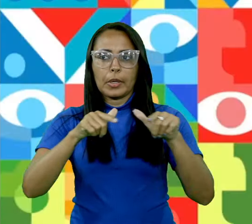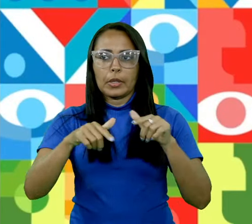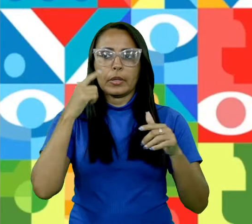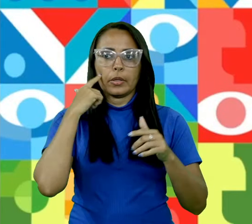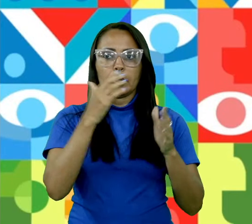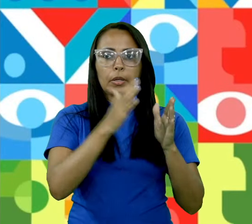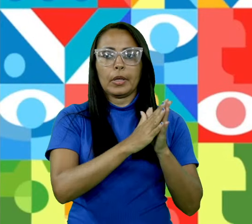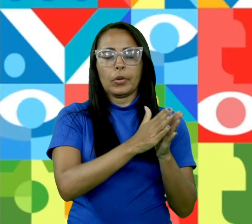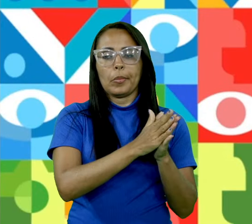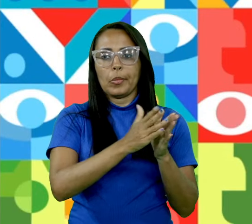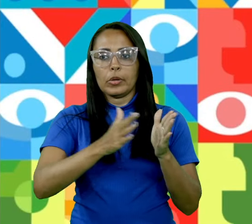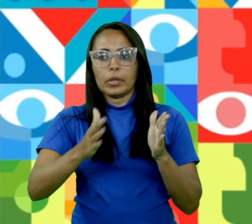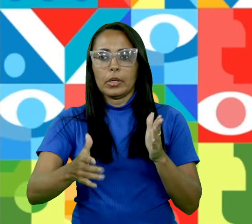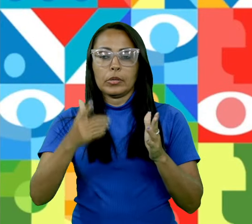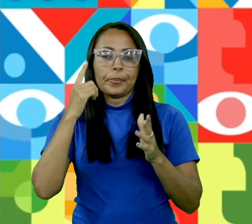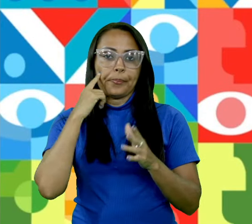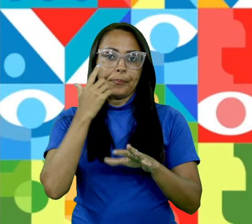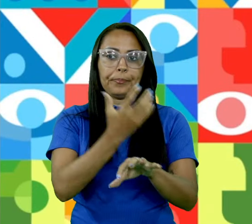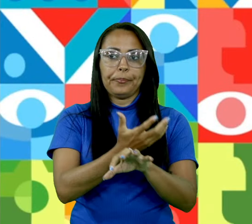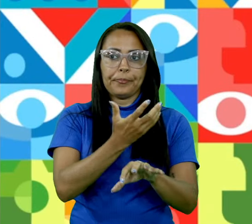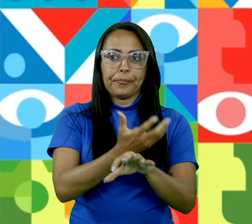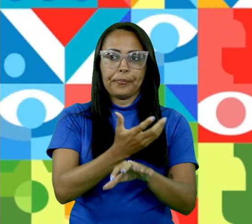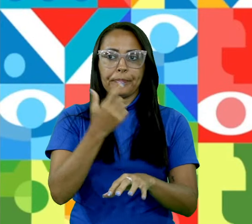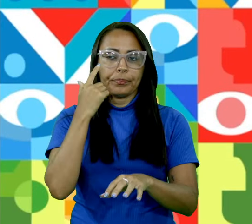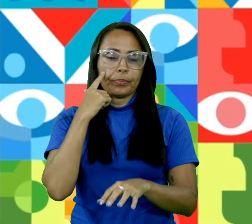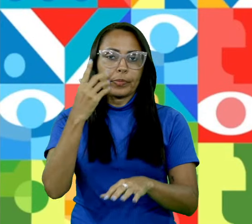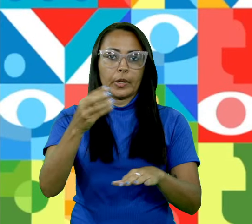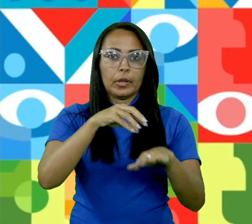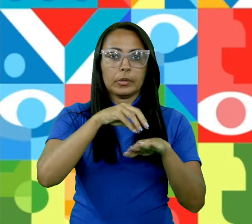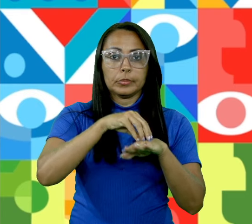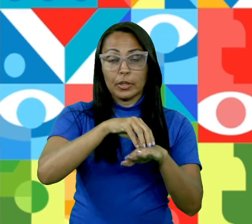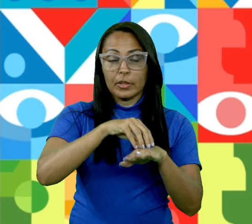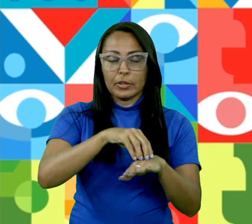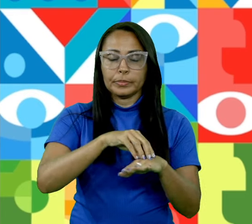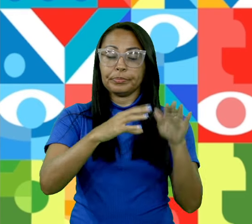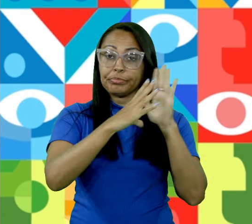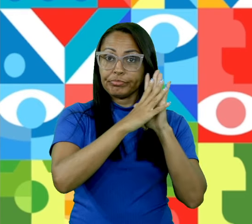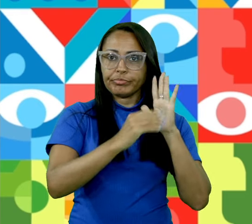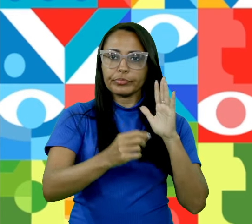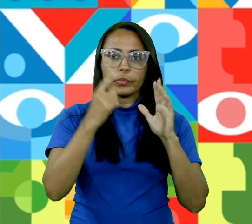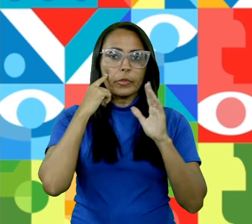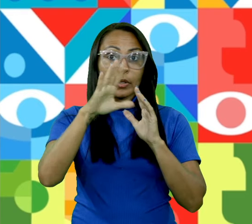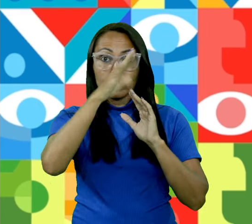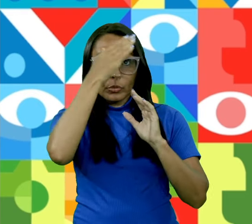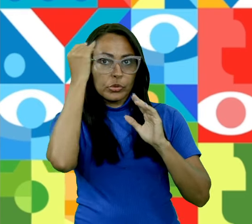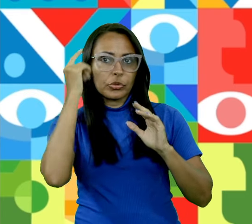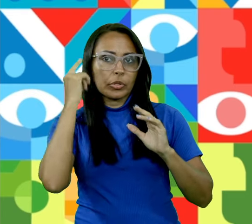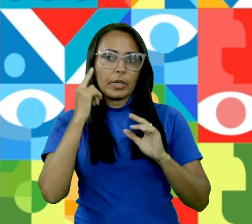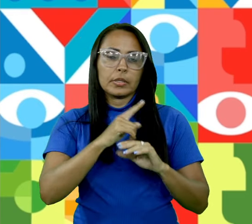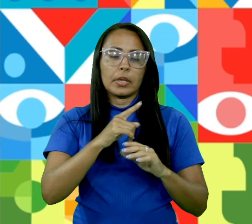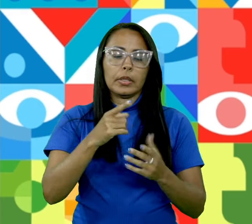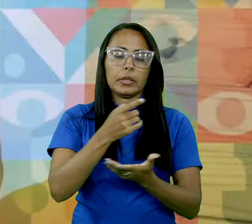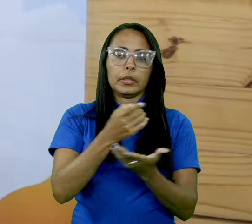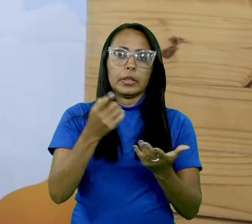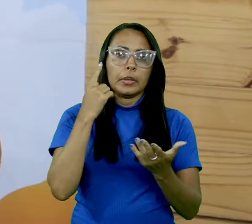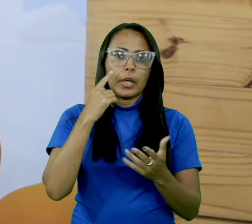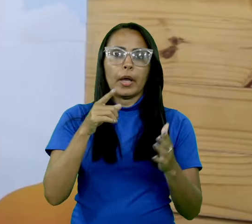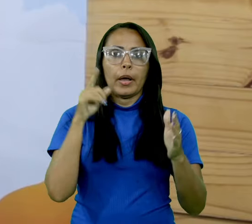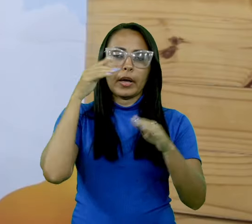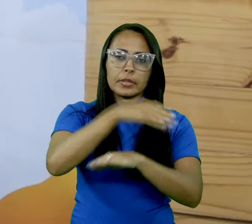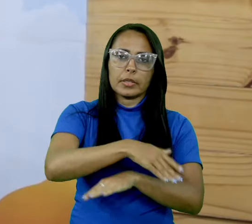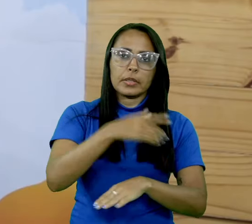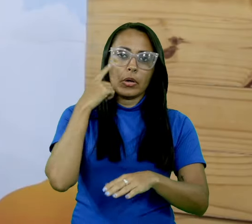Processos Logísticos na disciplina Modais de Transporte. Com isso, não se esqueça, portanto eu reforço, de acessar o